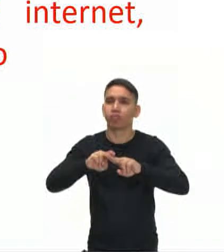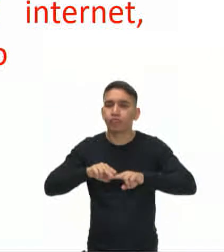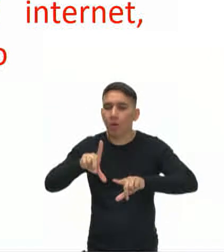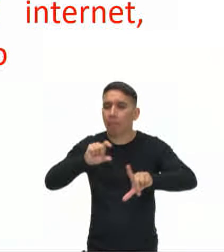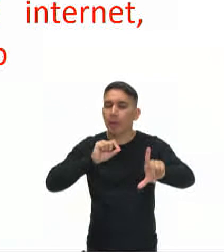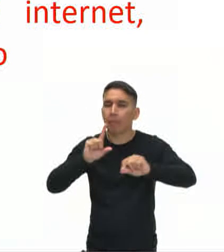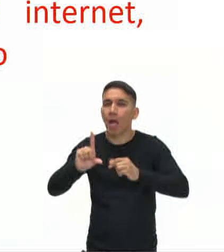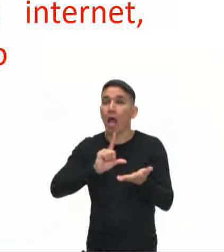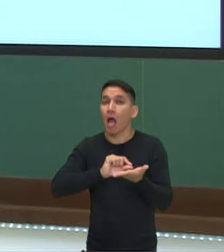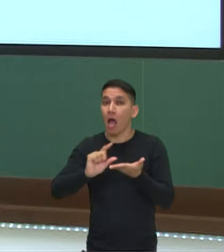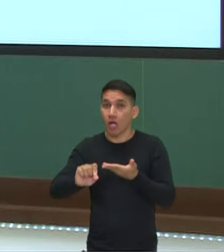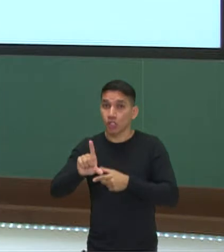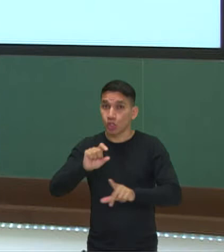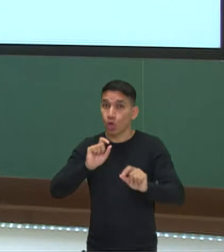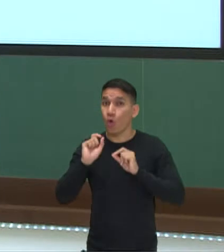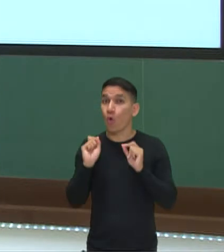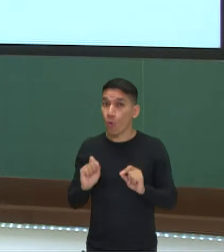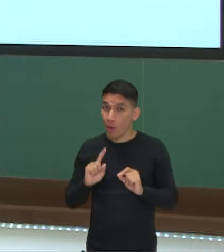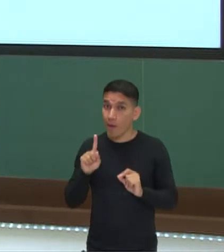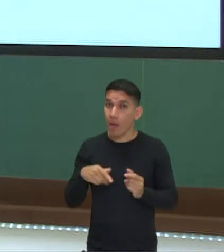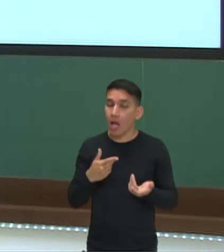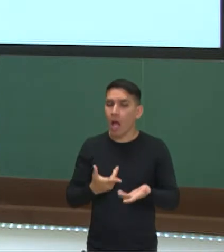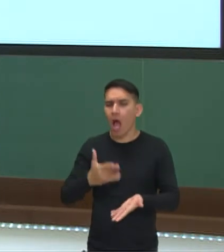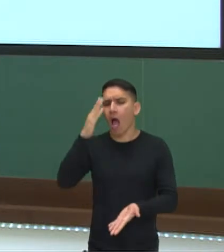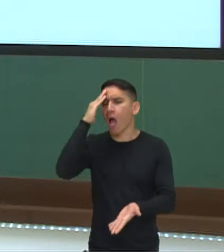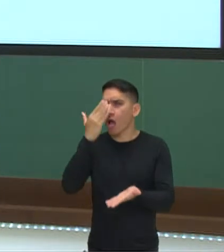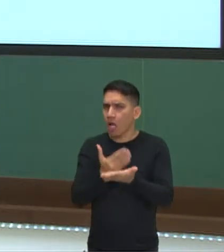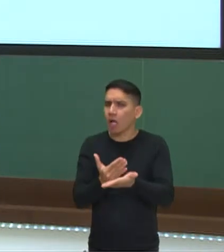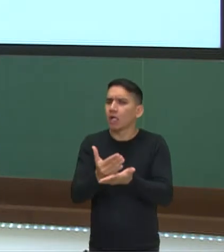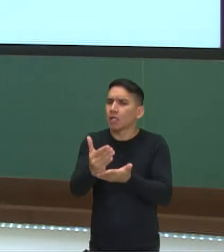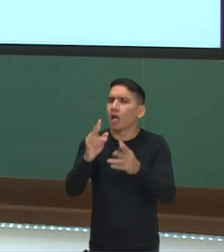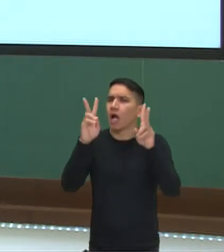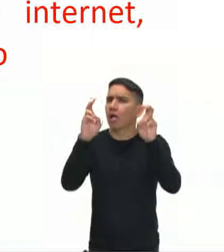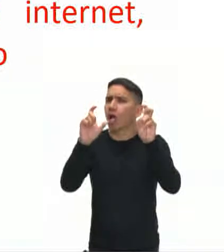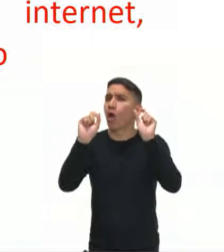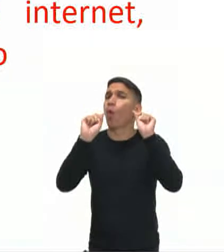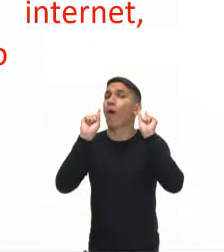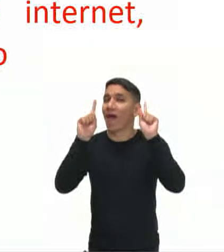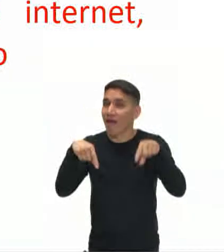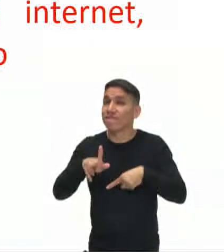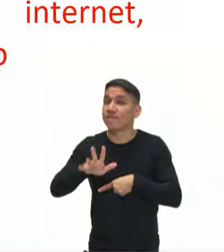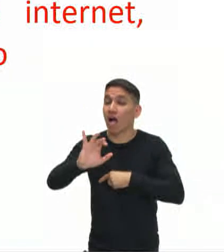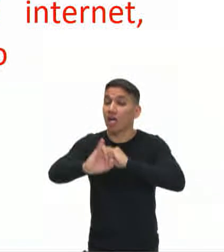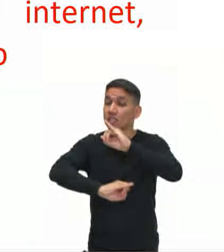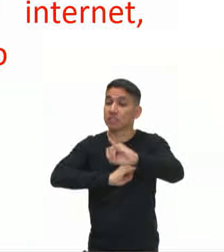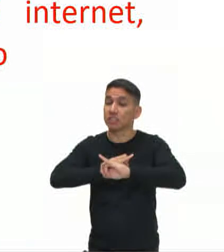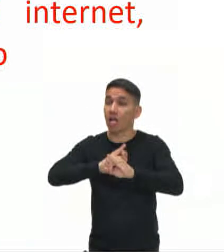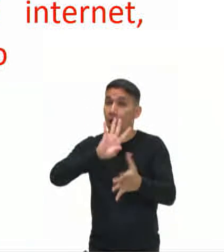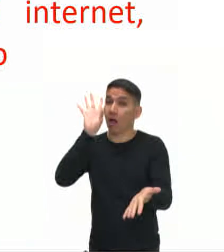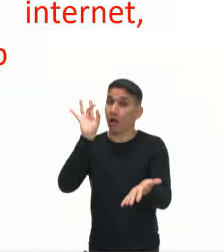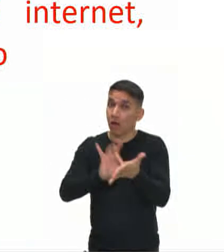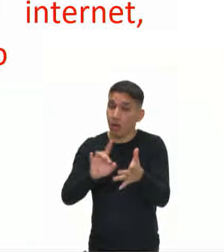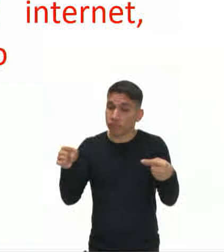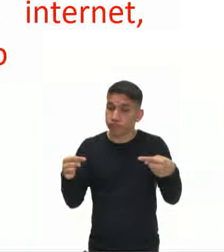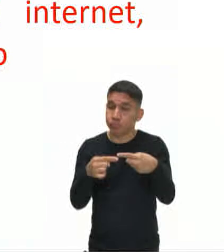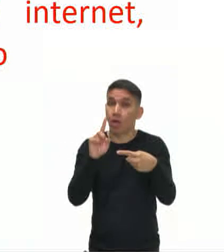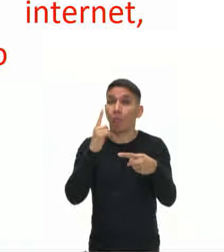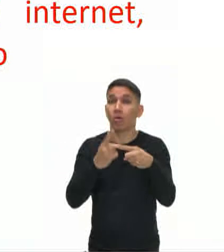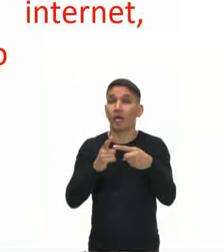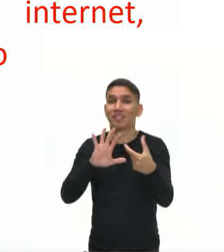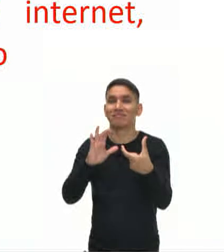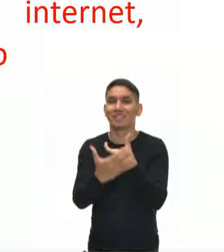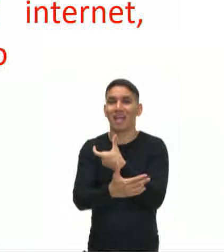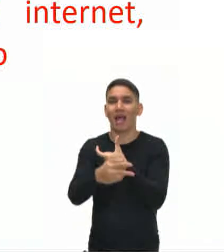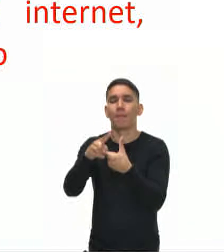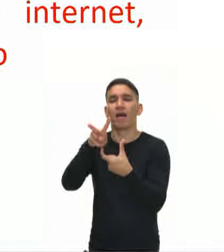pressupõe-se, ou seja, a ideia inicial que se tem, que o assunto será internet, confirmado pelo termo viralização. Nós